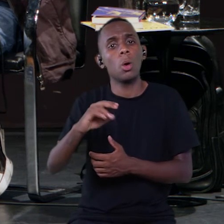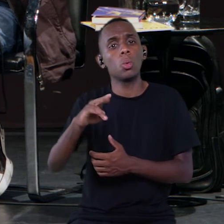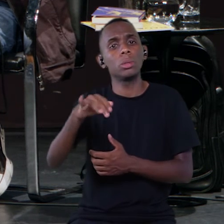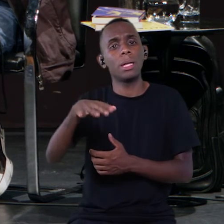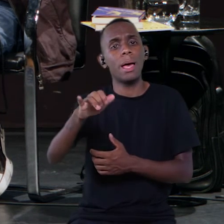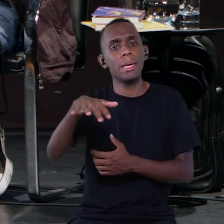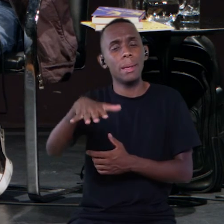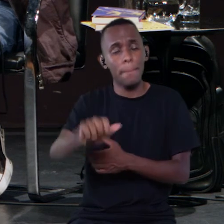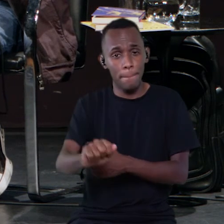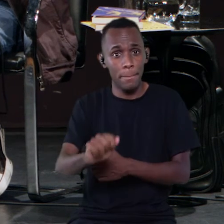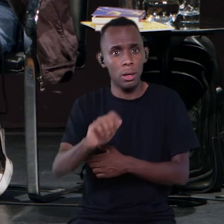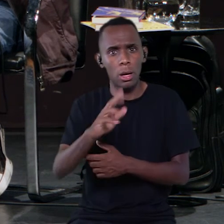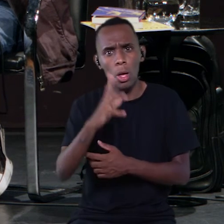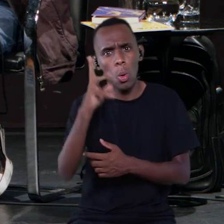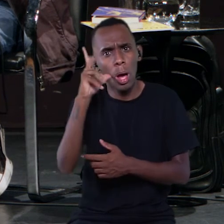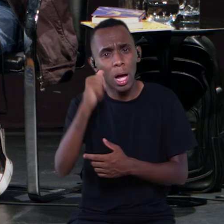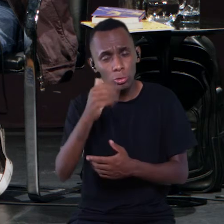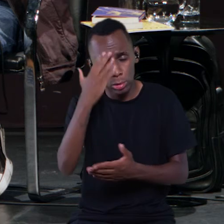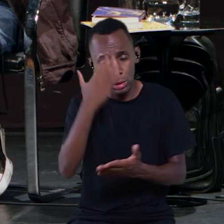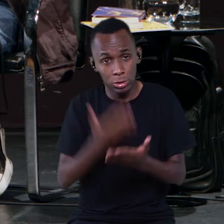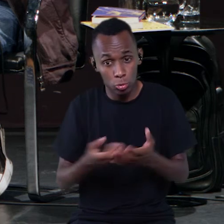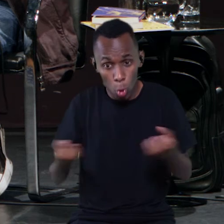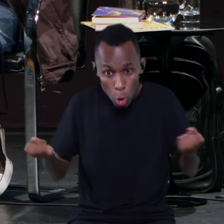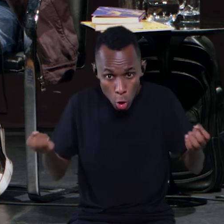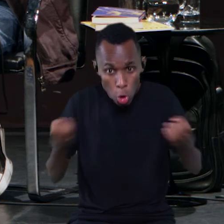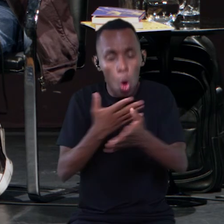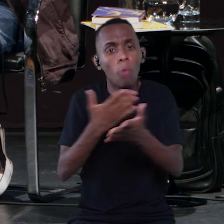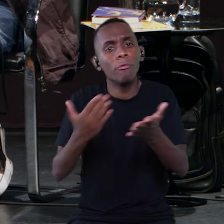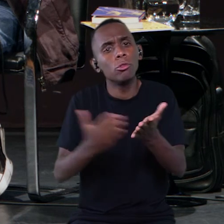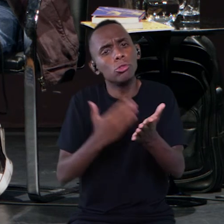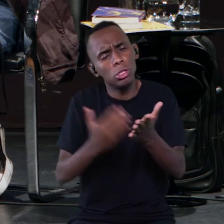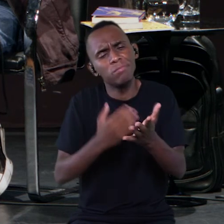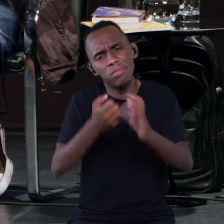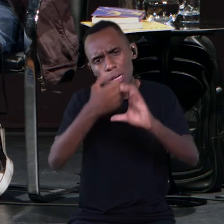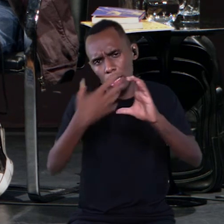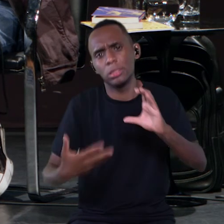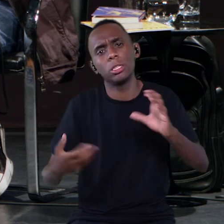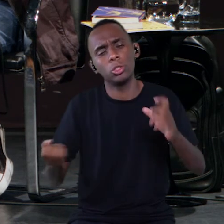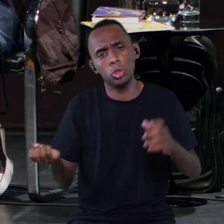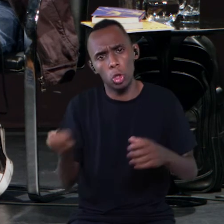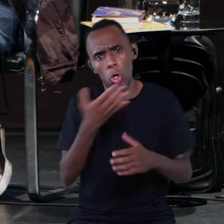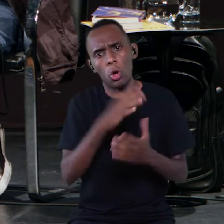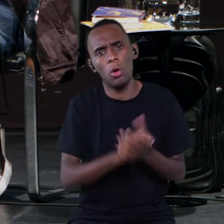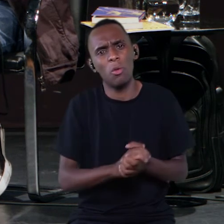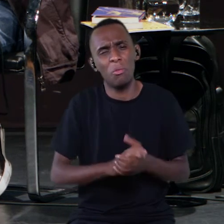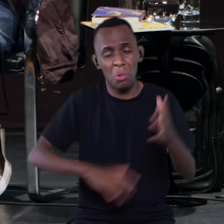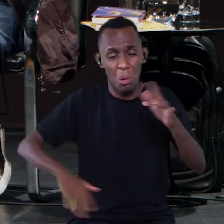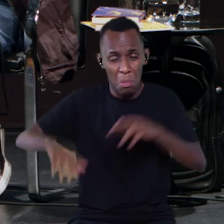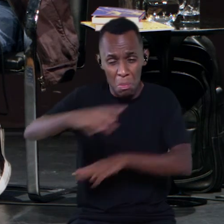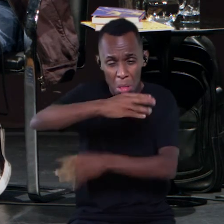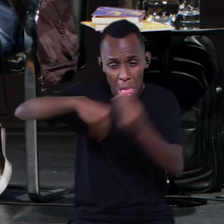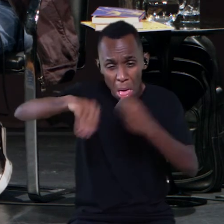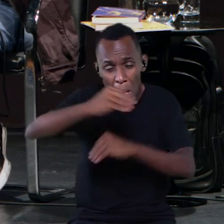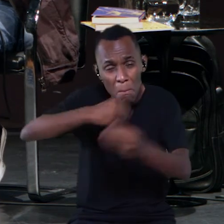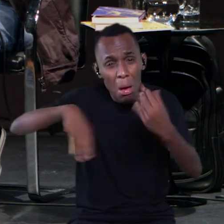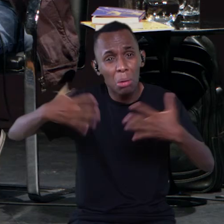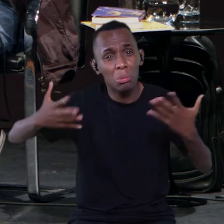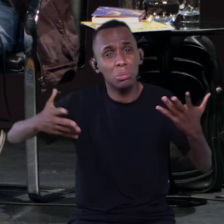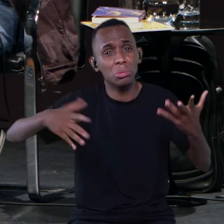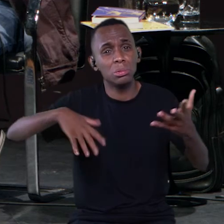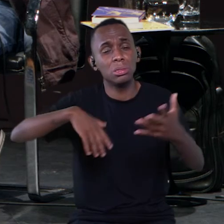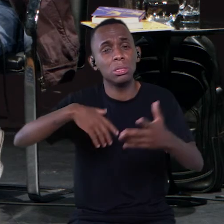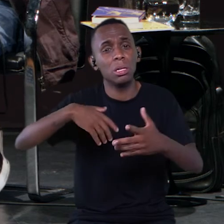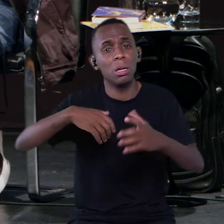mais contemporâneos que nós temos. Em vários aspectos, o que está no Macunaíma, que é a desordem, a desarticulação da linguagem,